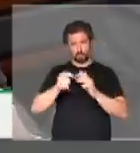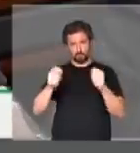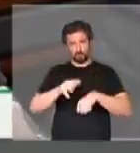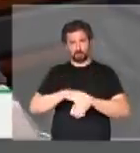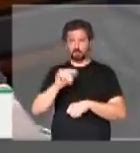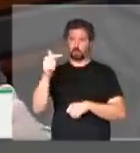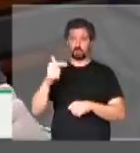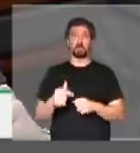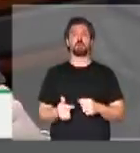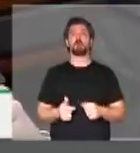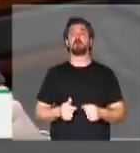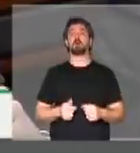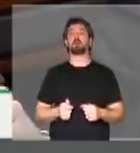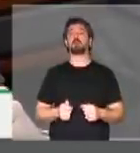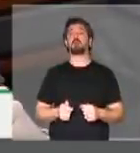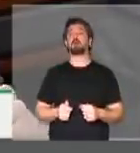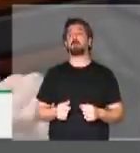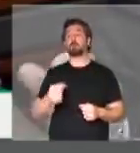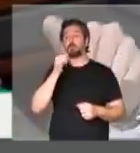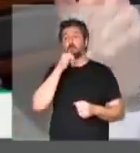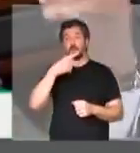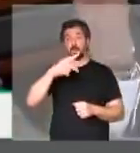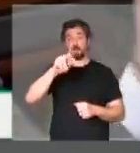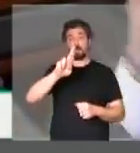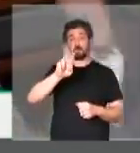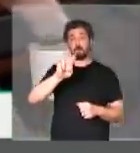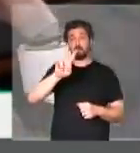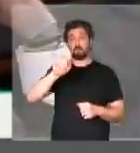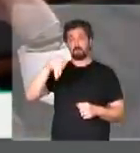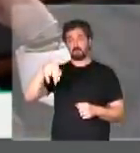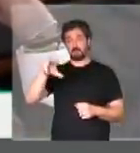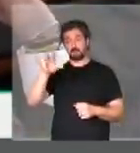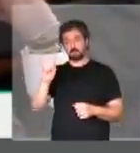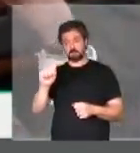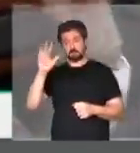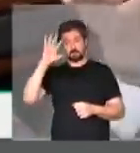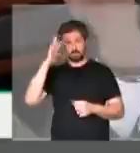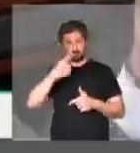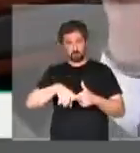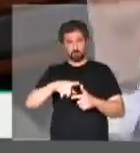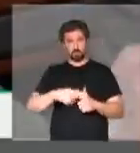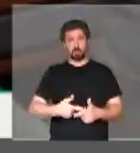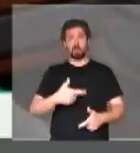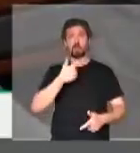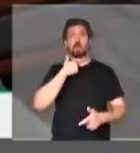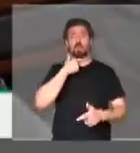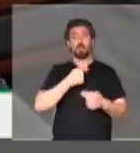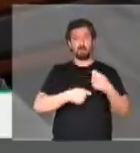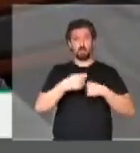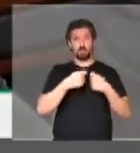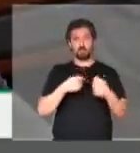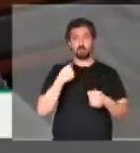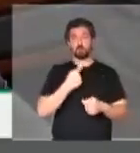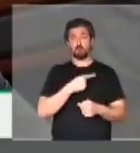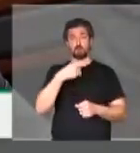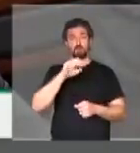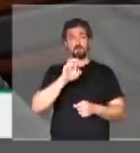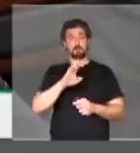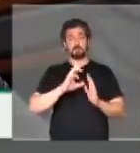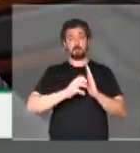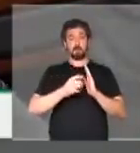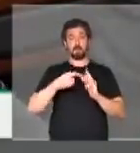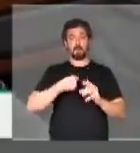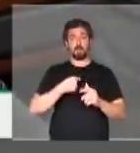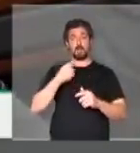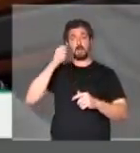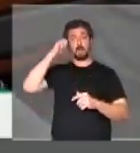E se a gente vai falar que a Previdência tem que vir para sanar uma dificuldade na Receita, o nosso PSB, eu